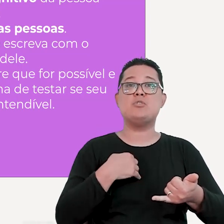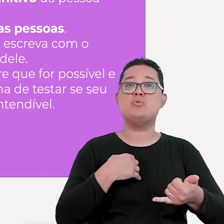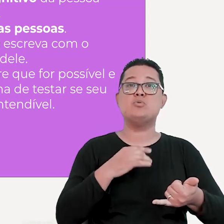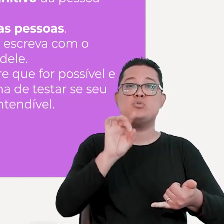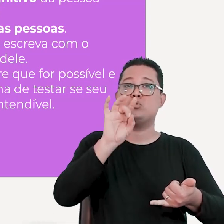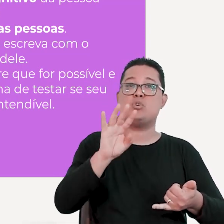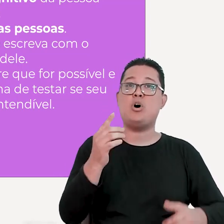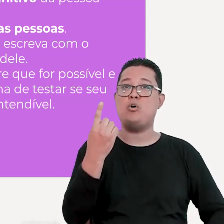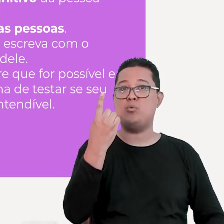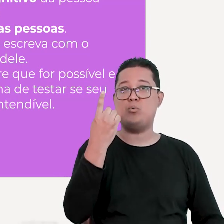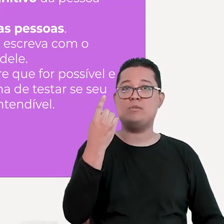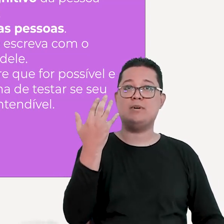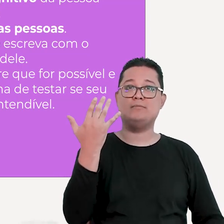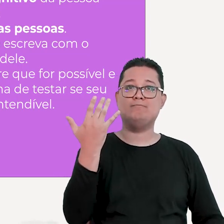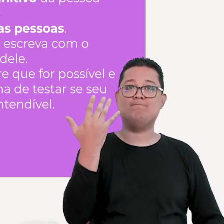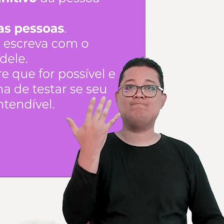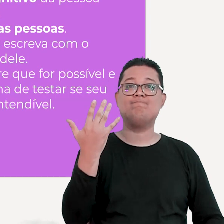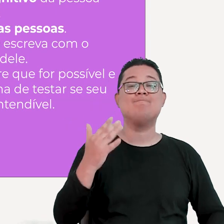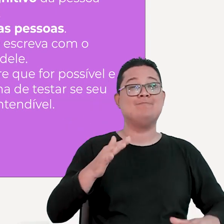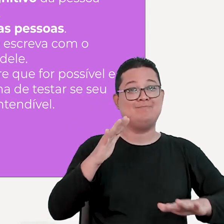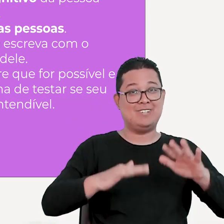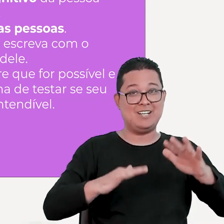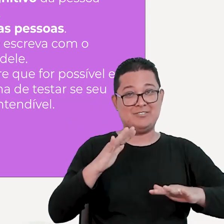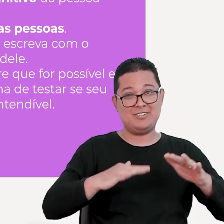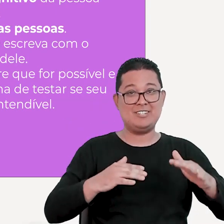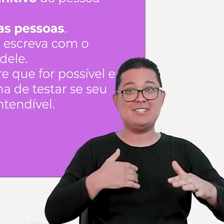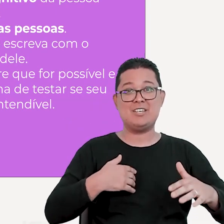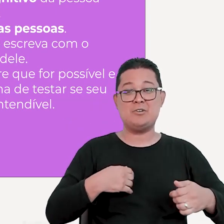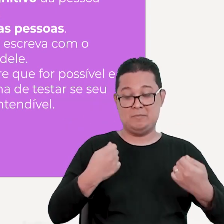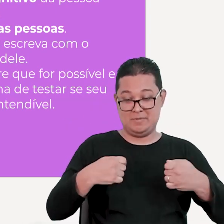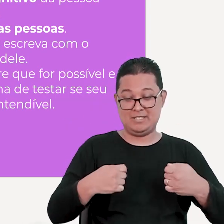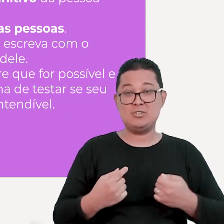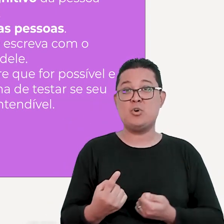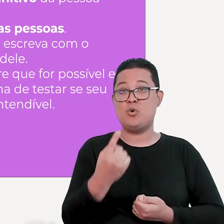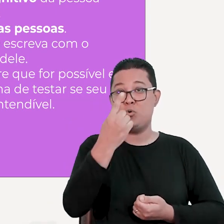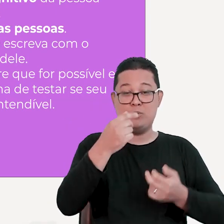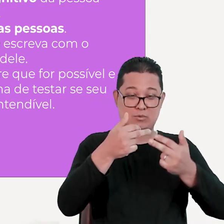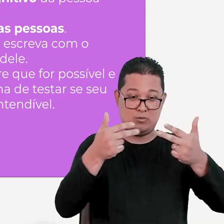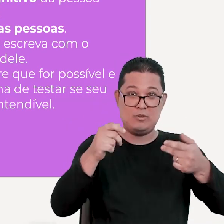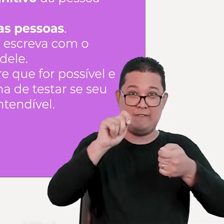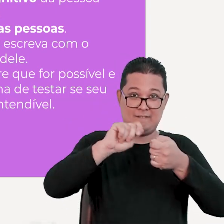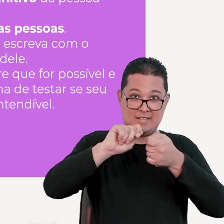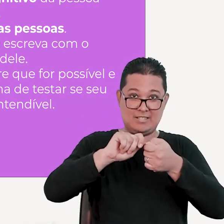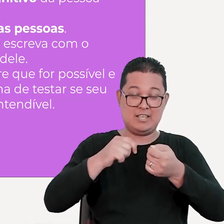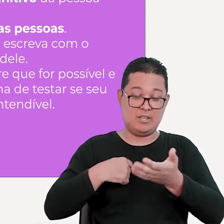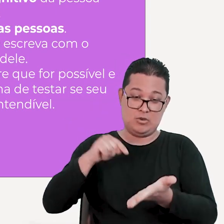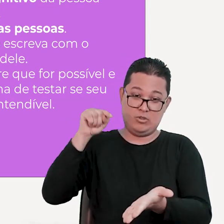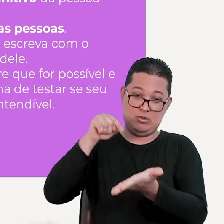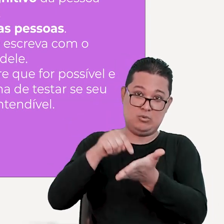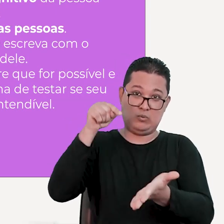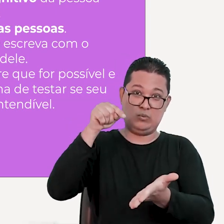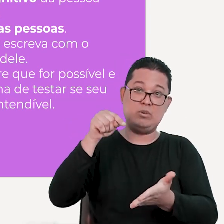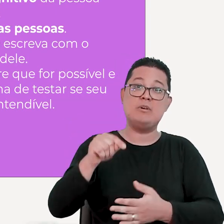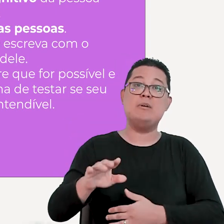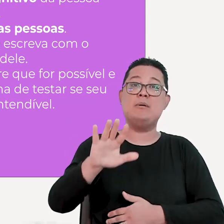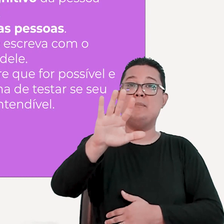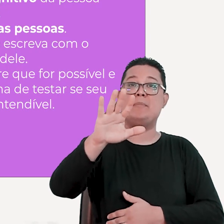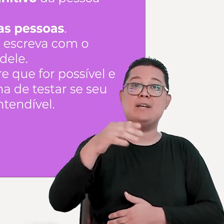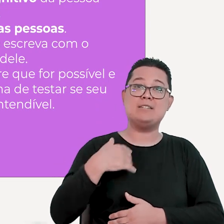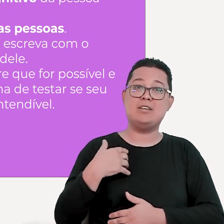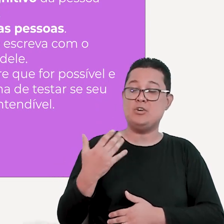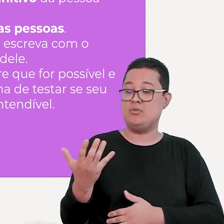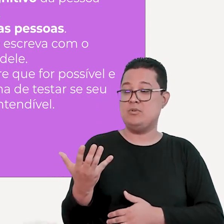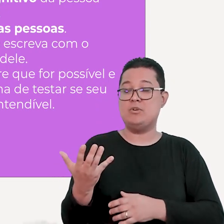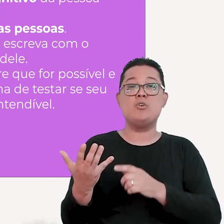determinado ícone ou determinado botão que era importantíssimo para eu completar uma tarefa, ele estava muito afastado da minha área de